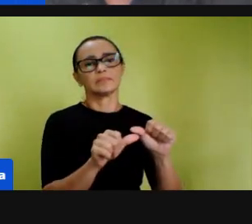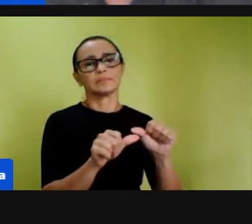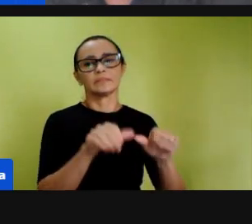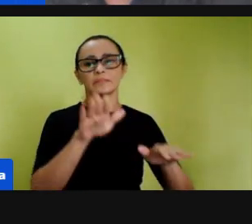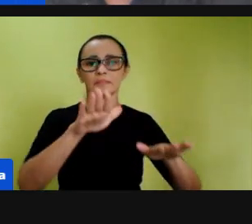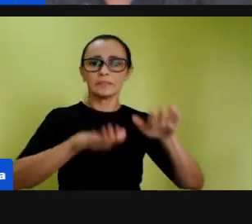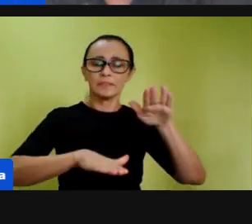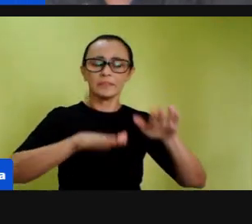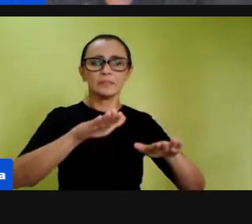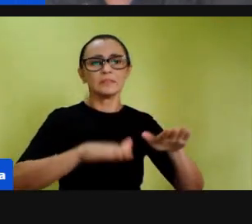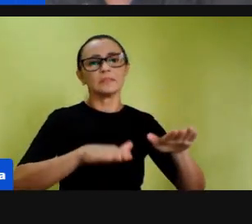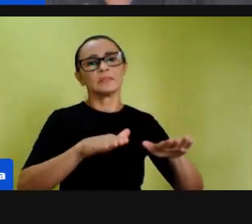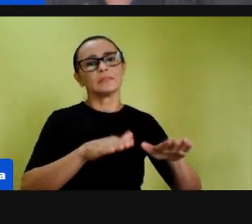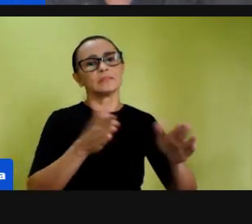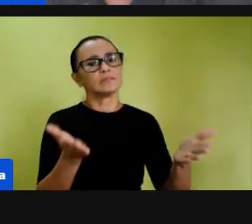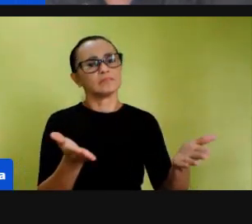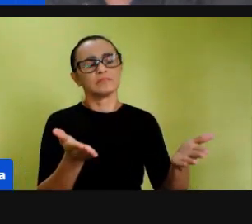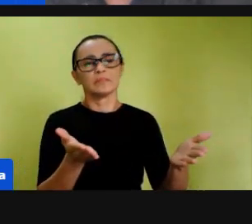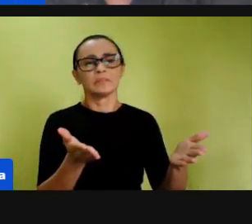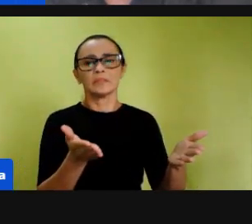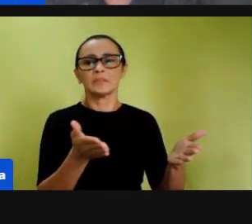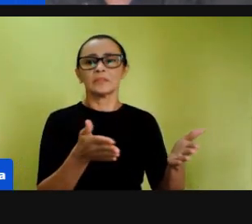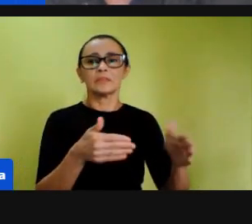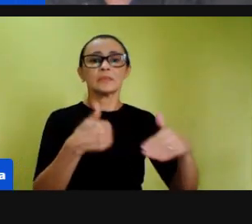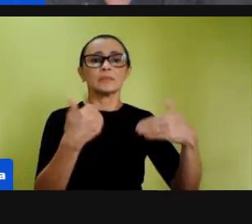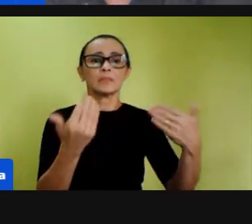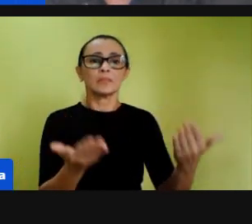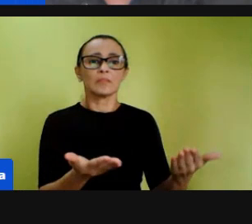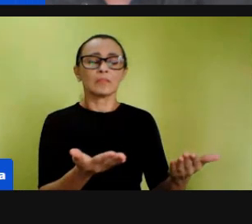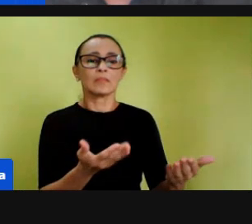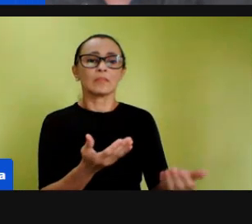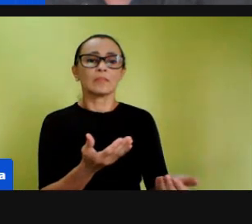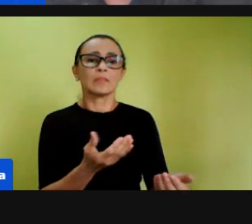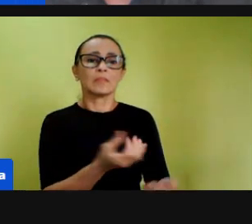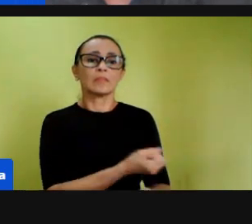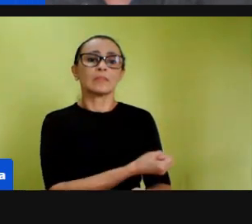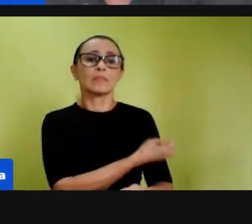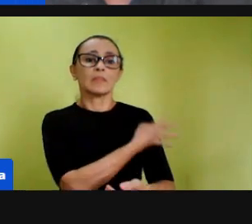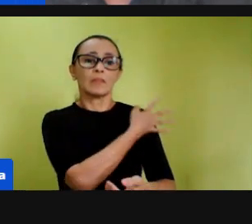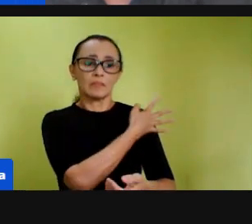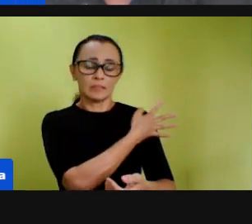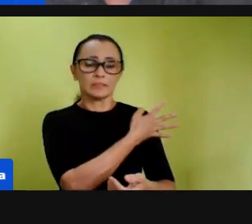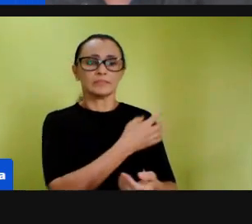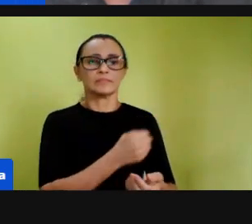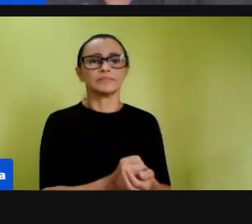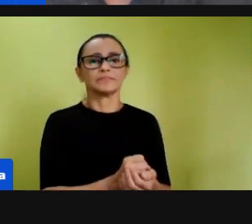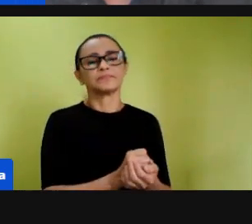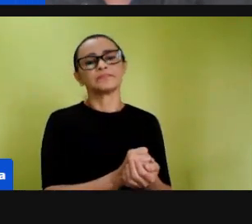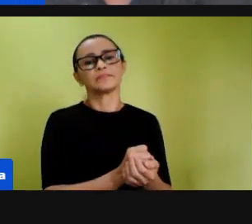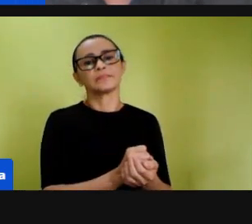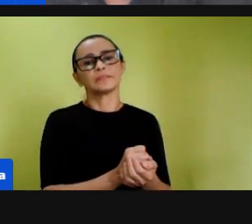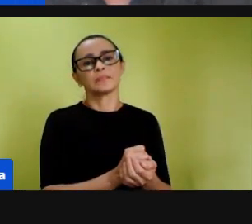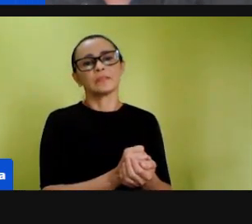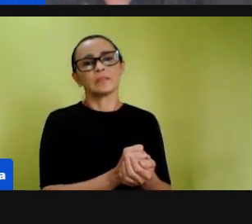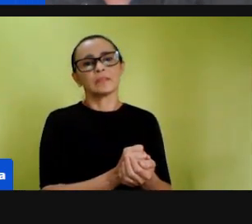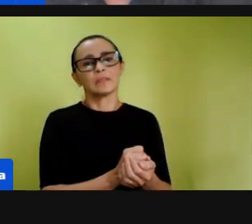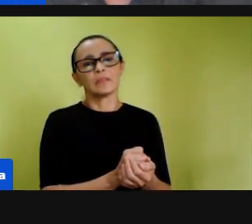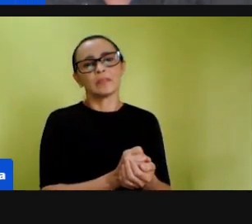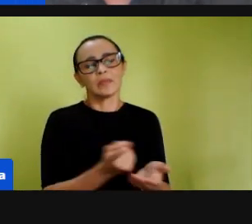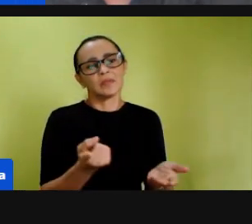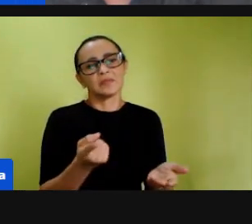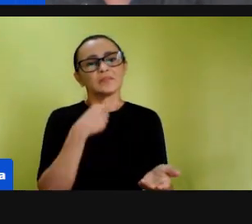Então, não dava, por exemplo, para utilizar a mesma estratégia igual para todas as turmas.